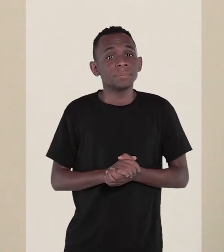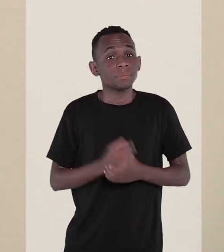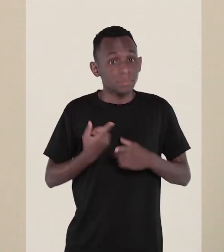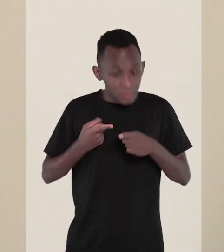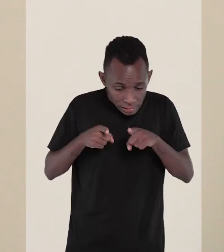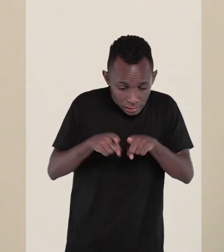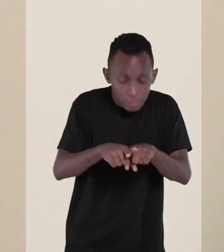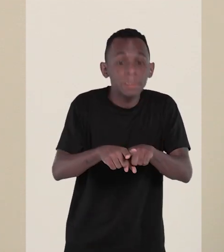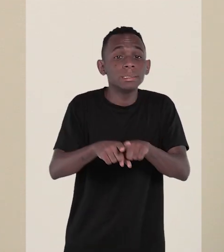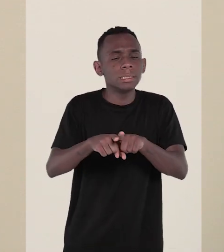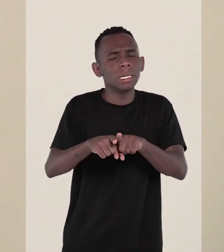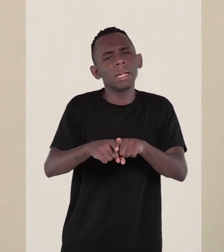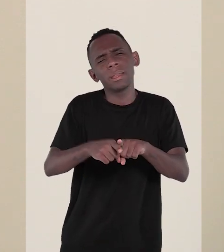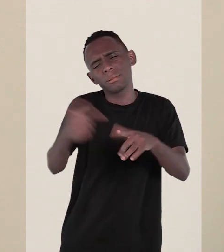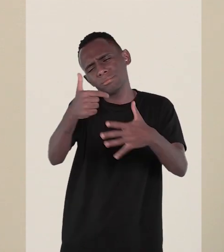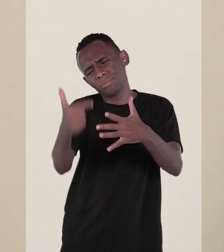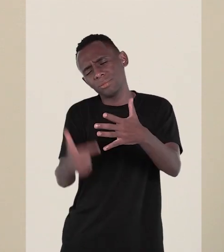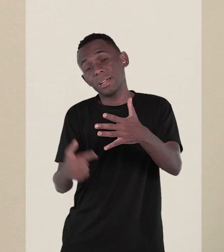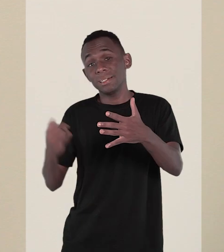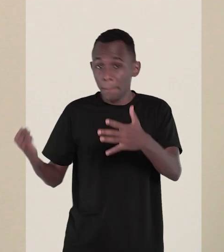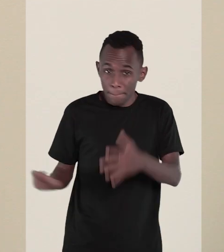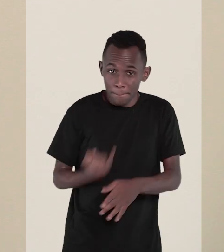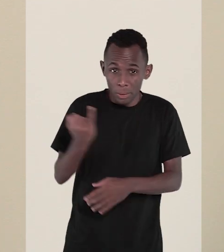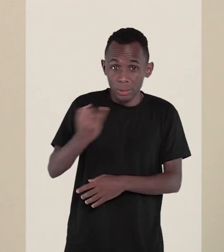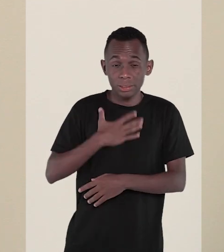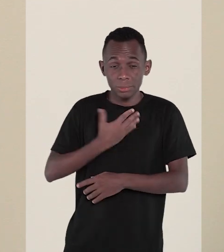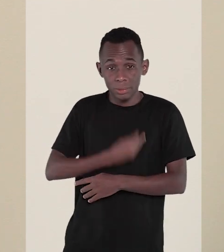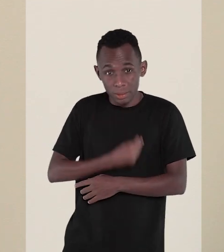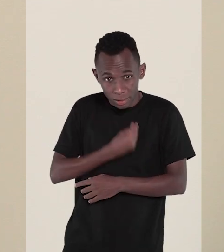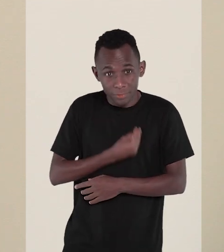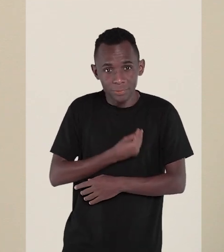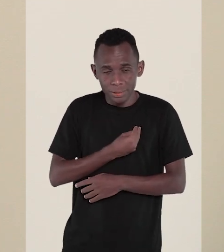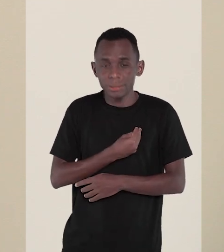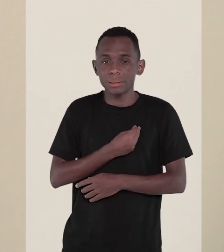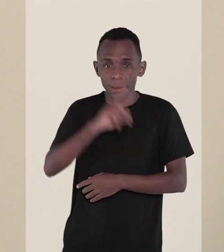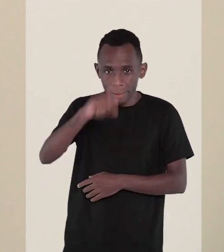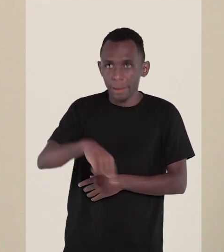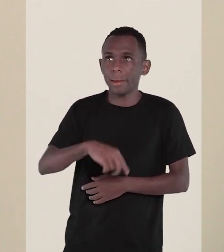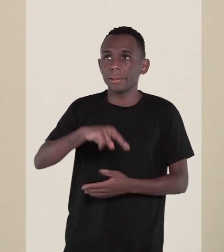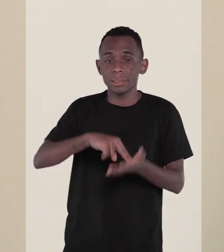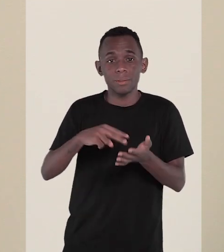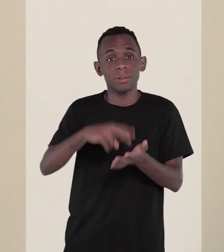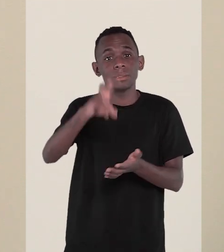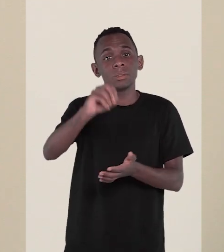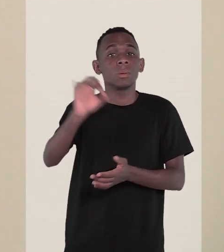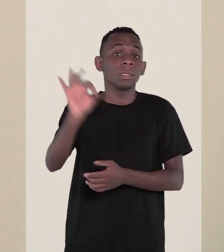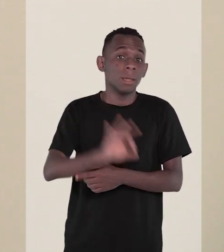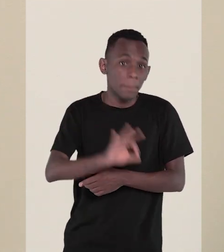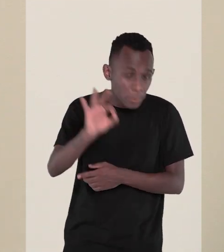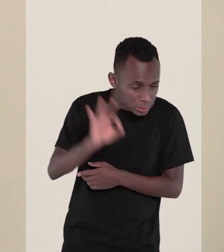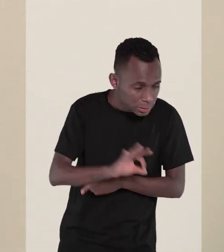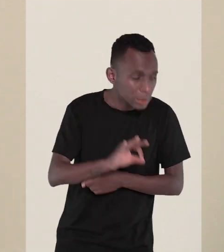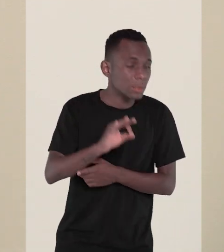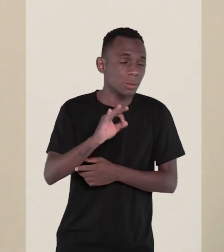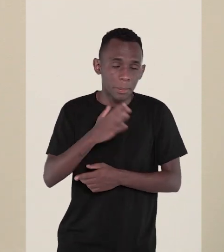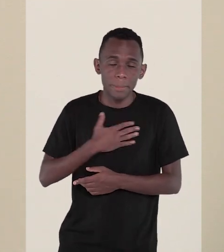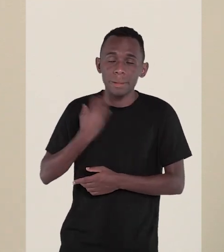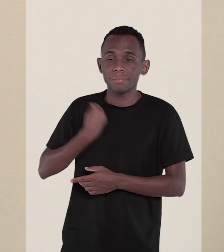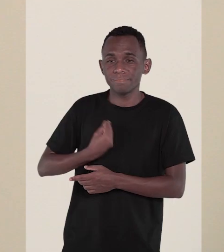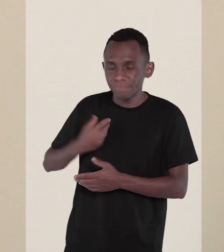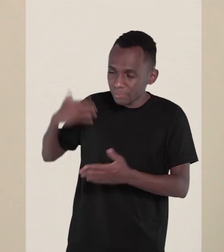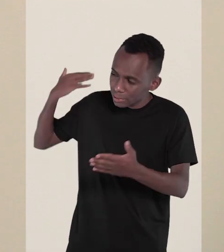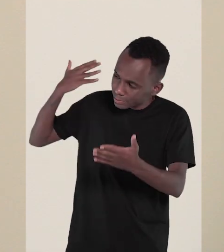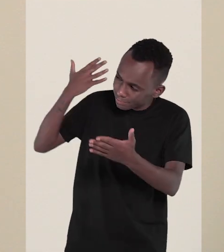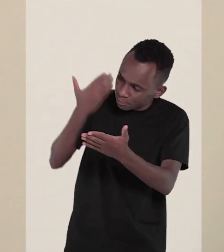são importantíssimos para mim. E imagina, são 50%, né, de uma canção da minha